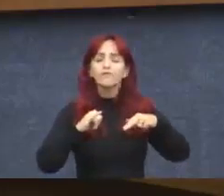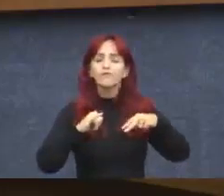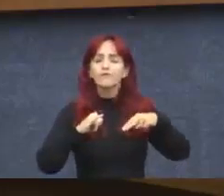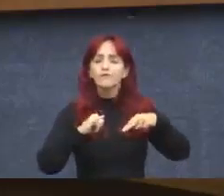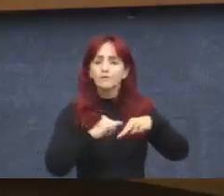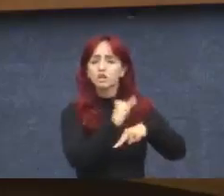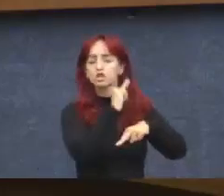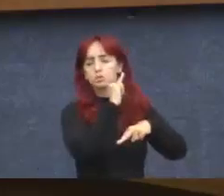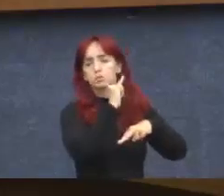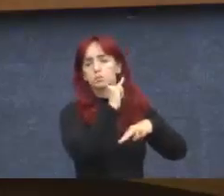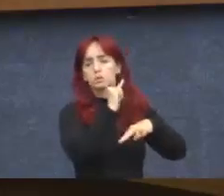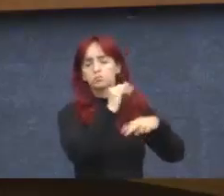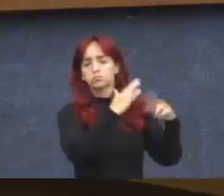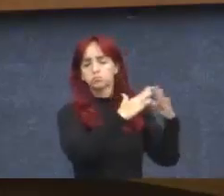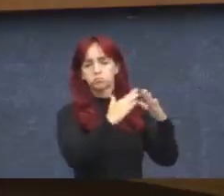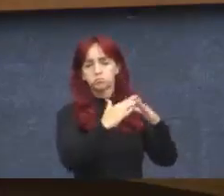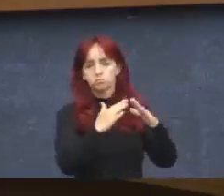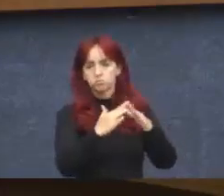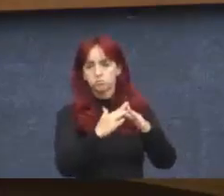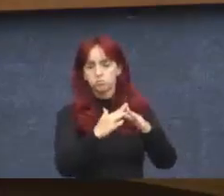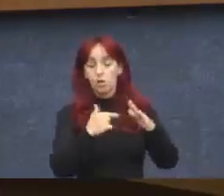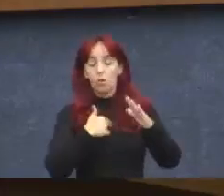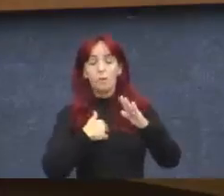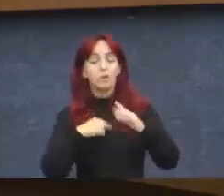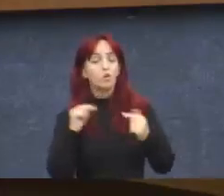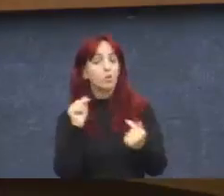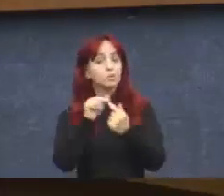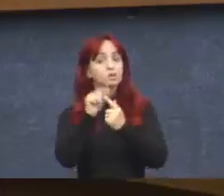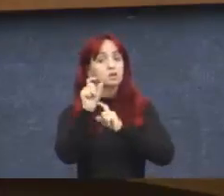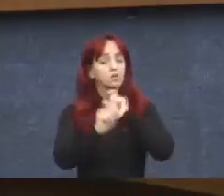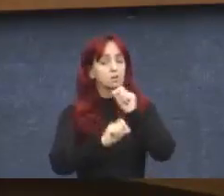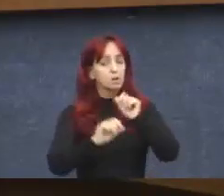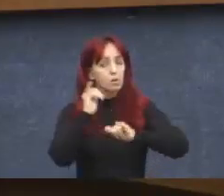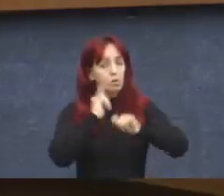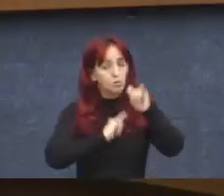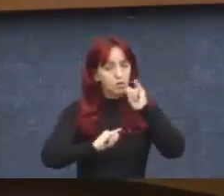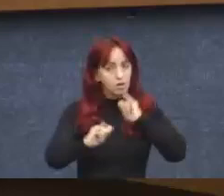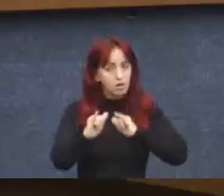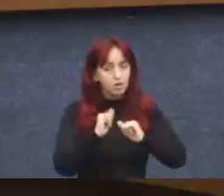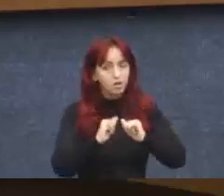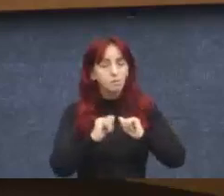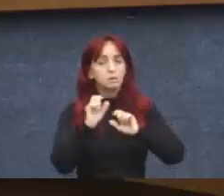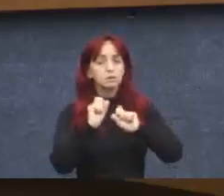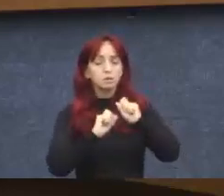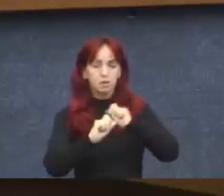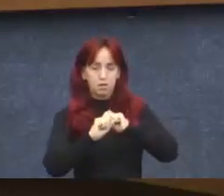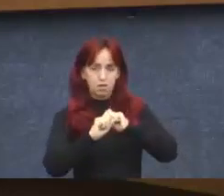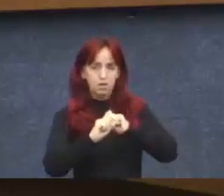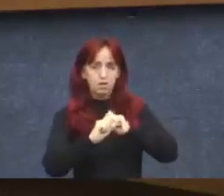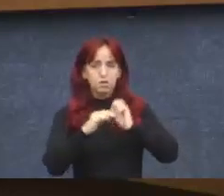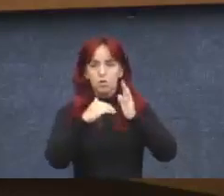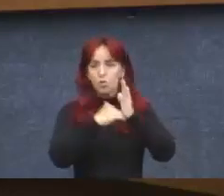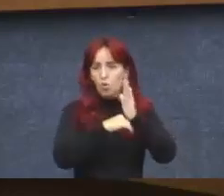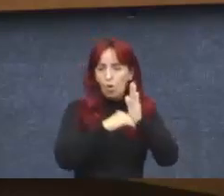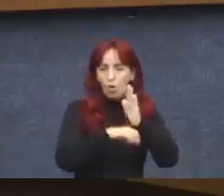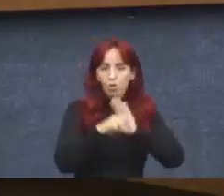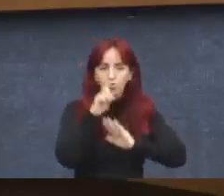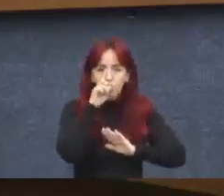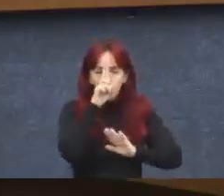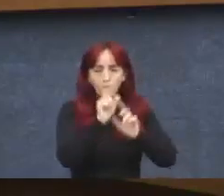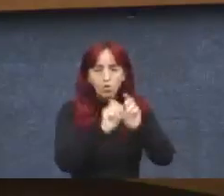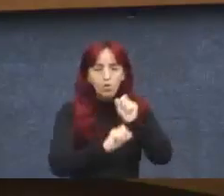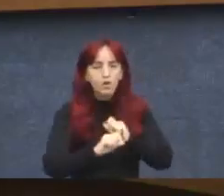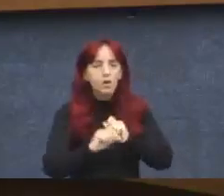meu objetivo com o Programa de Cooperação e Código Sinal Vermelho é facilitar a